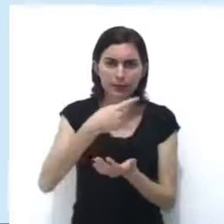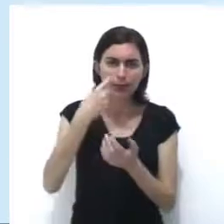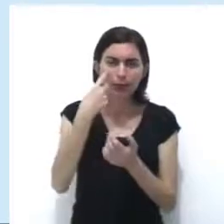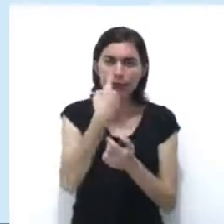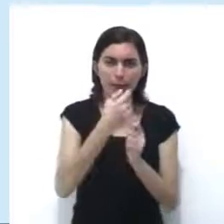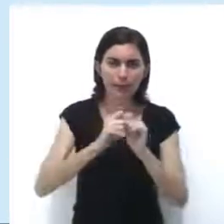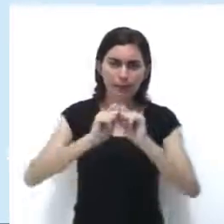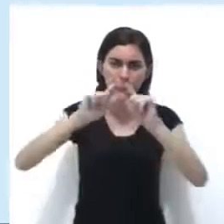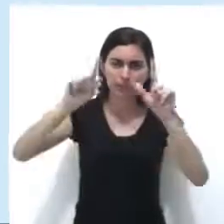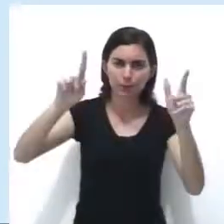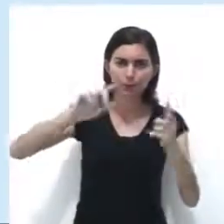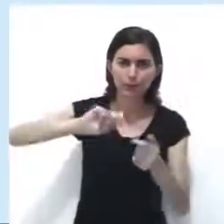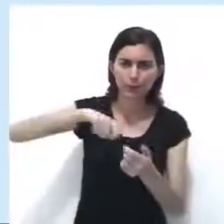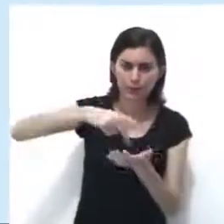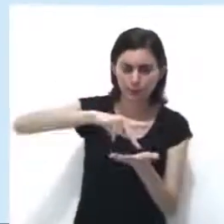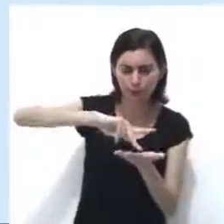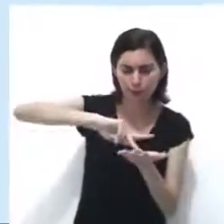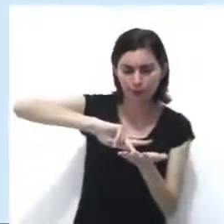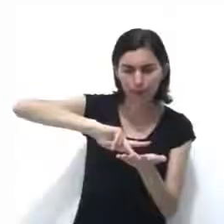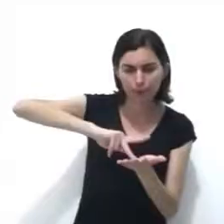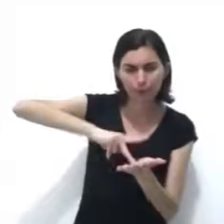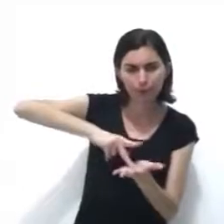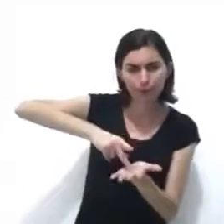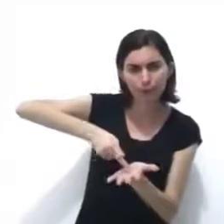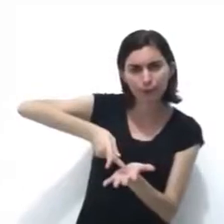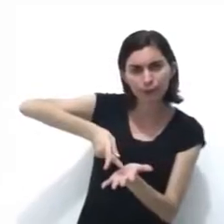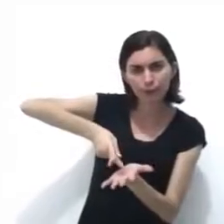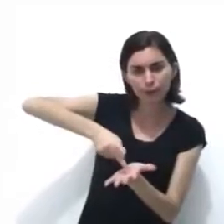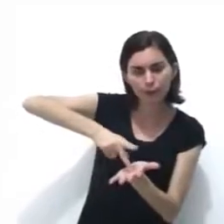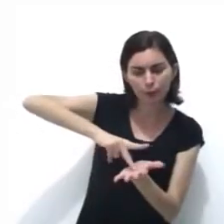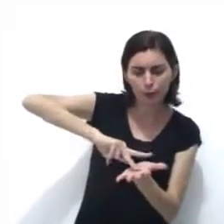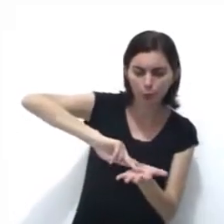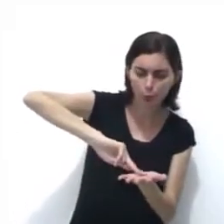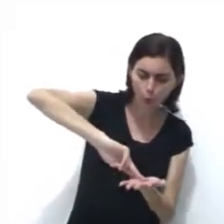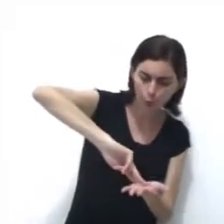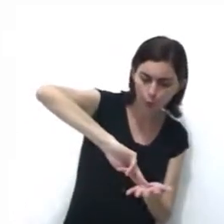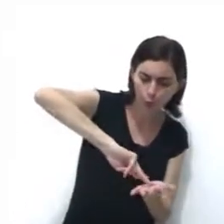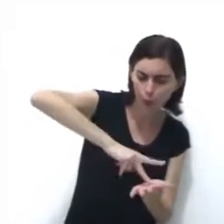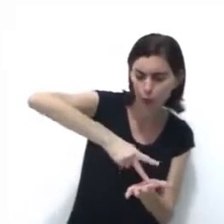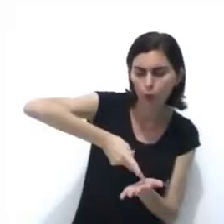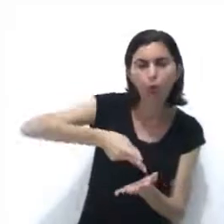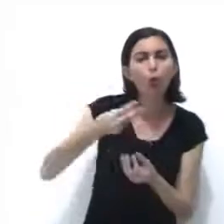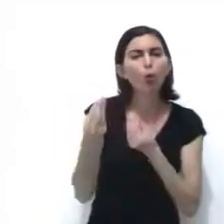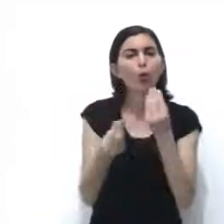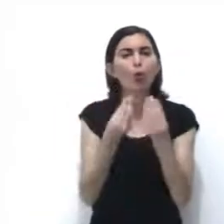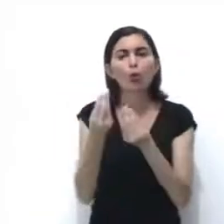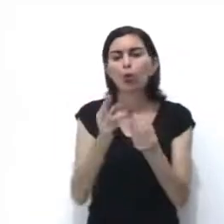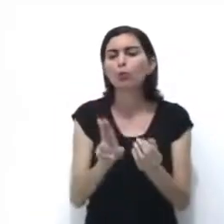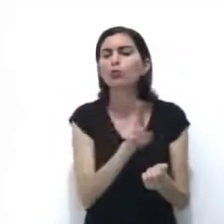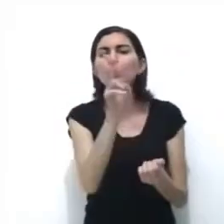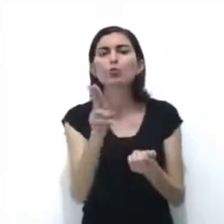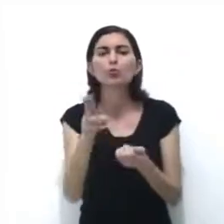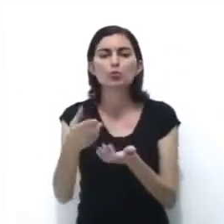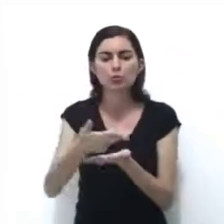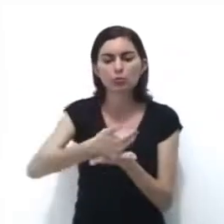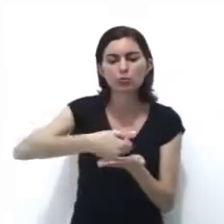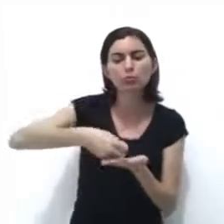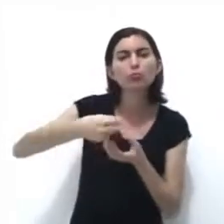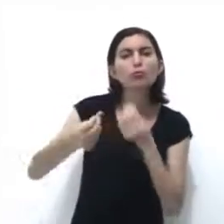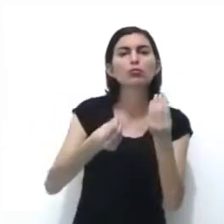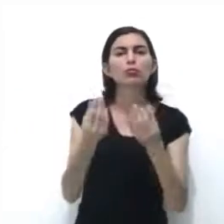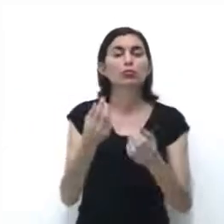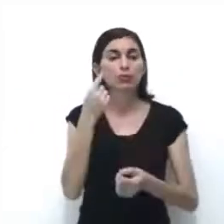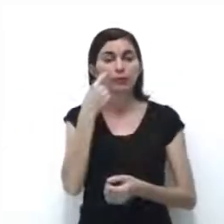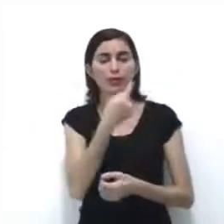que aparece aí na sua tela? Dá uma sacada aí. Como usar o transferidor? Dá uma sacada aí conforme